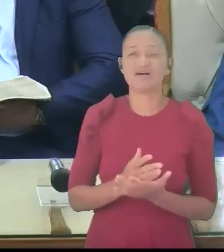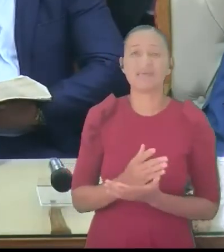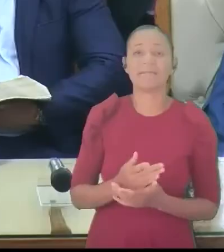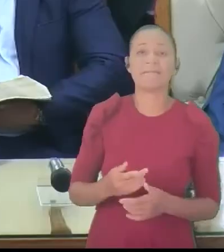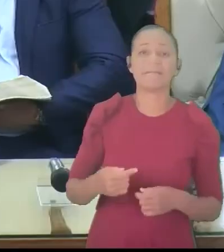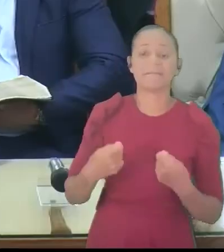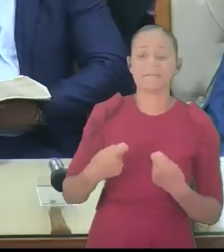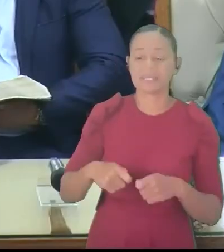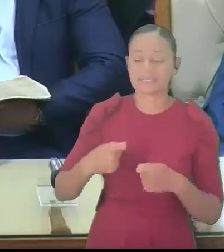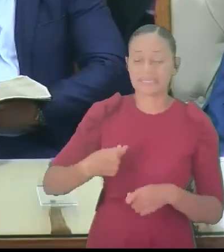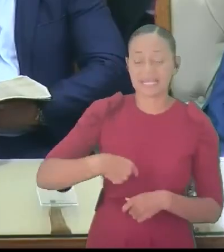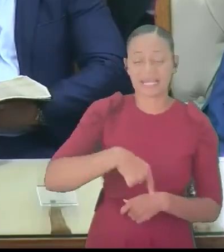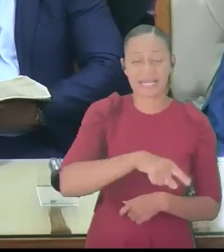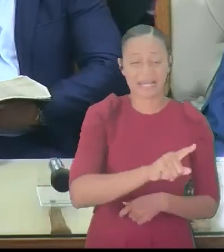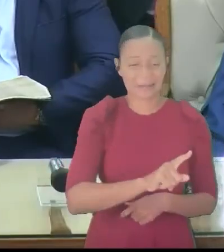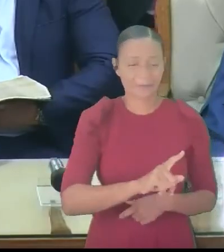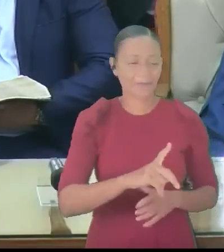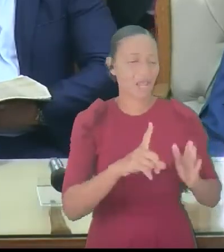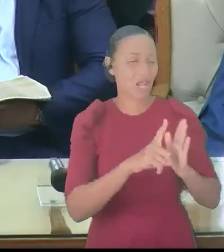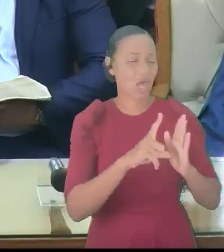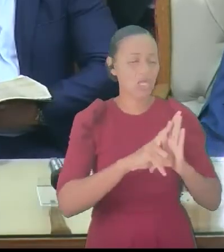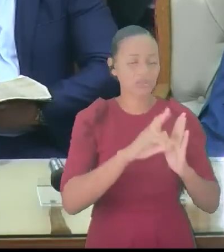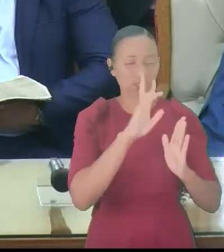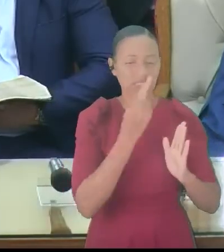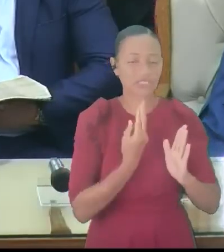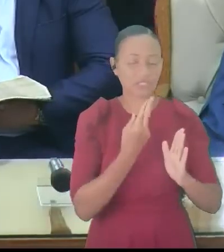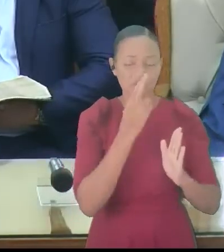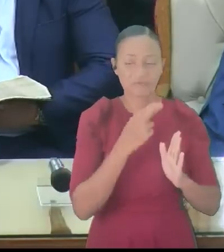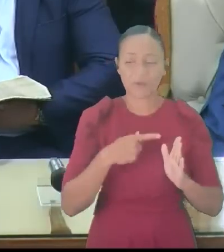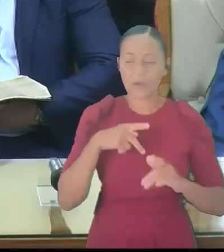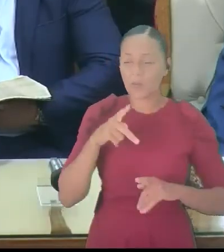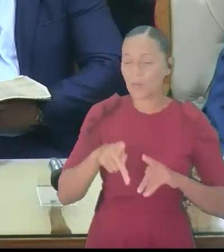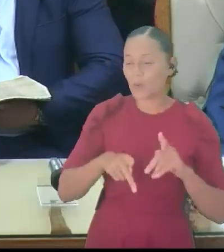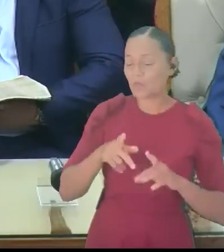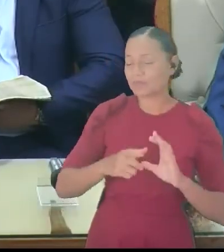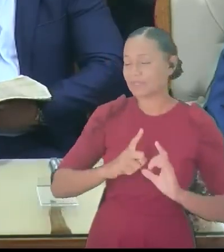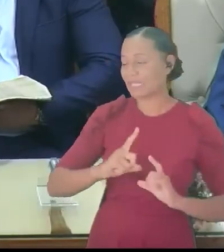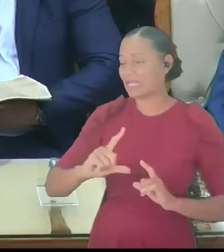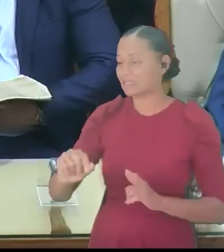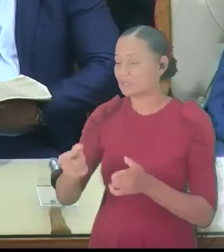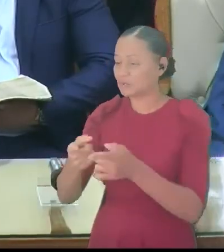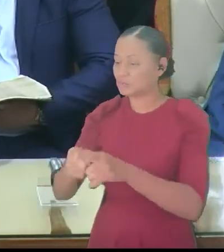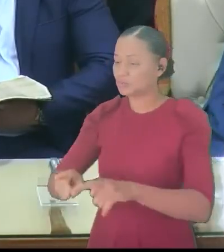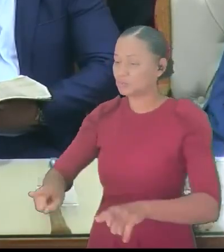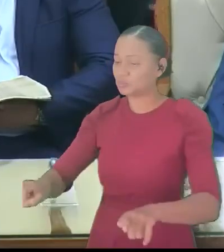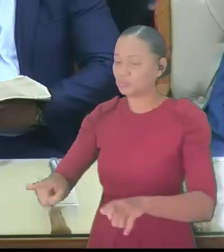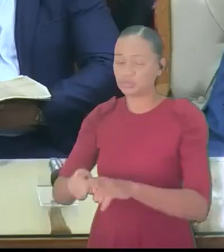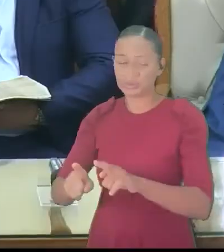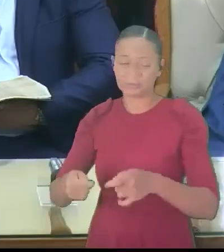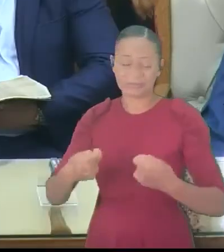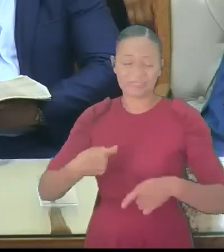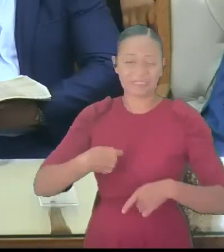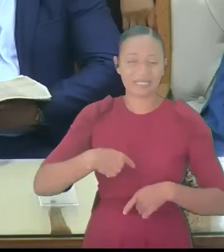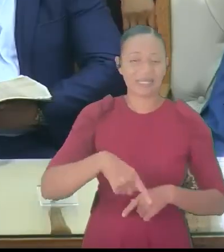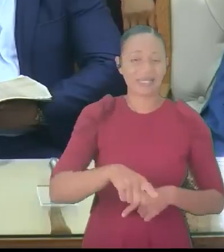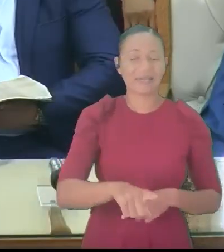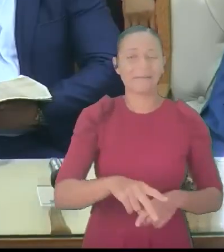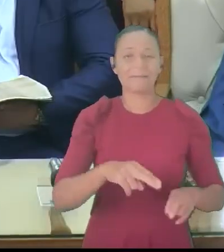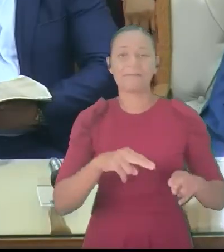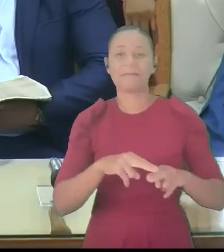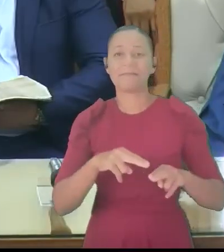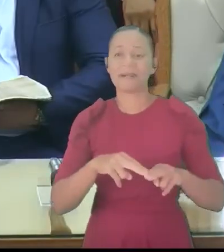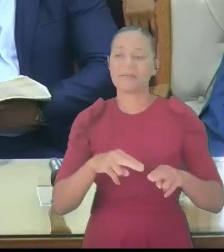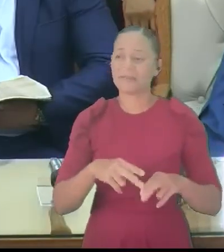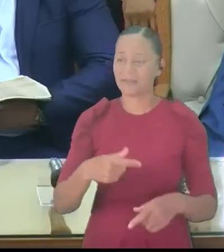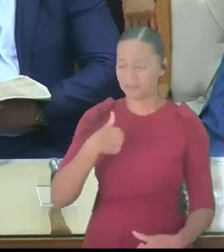para a sorveteria. Porque o povo precisa ir para o churrasco. Porque o povo precisa ir para a pizzaria. Leve